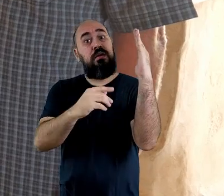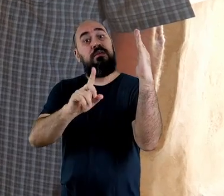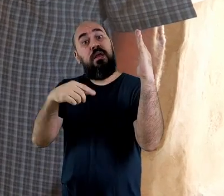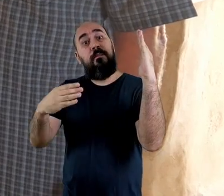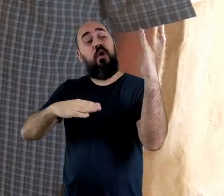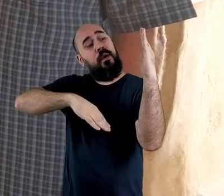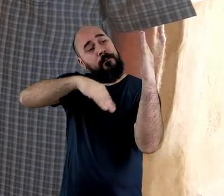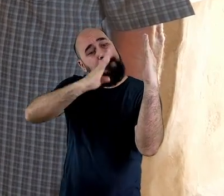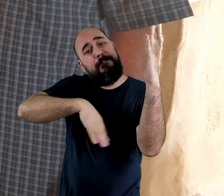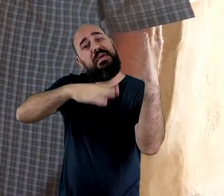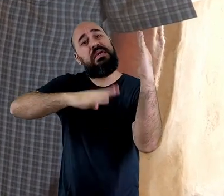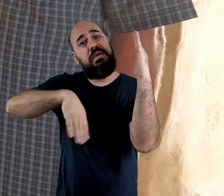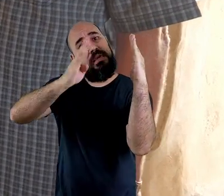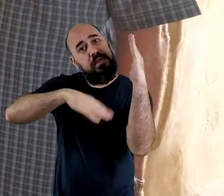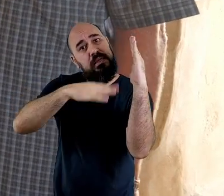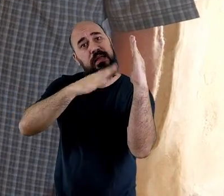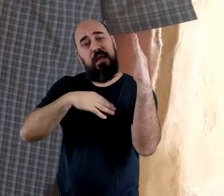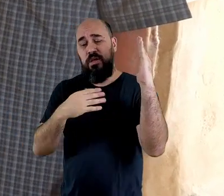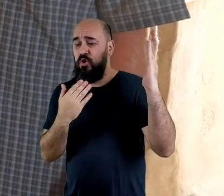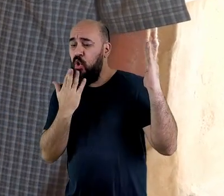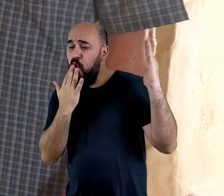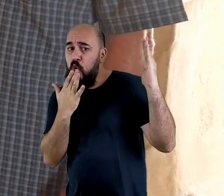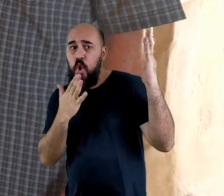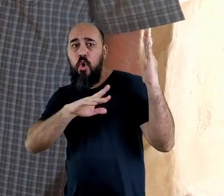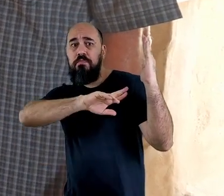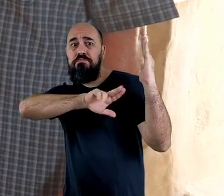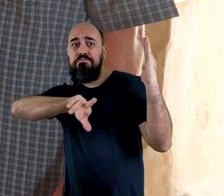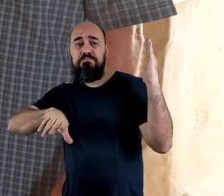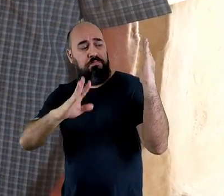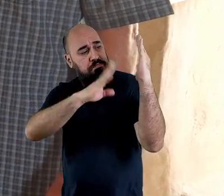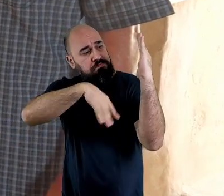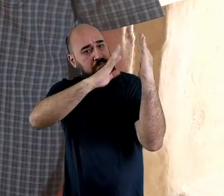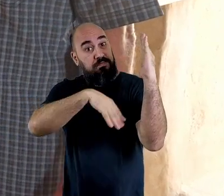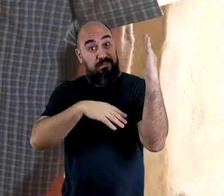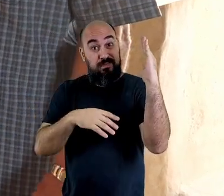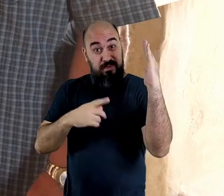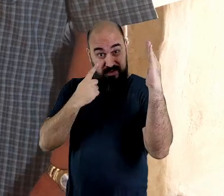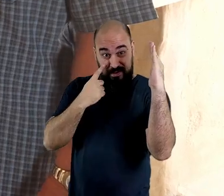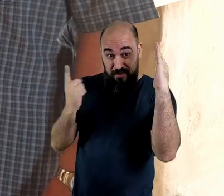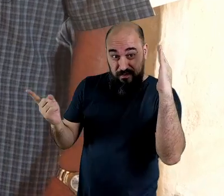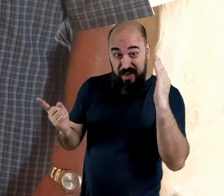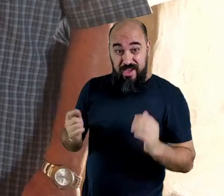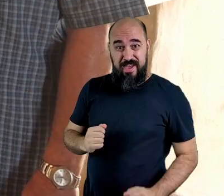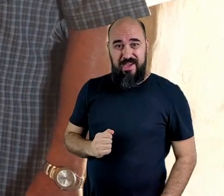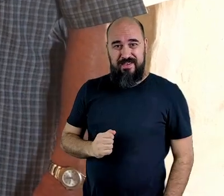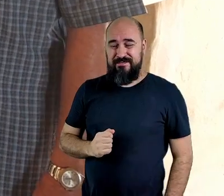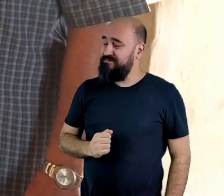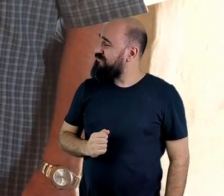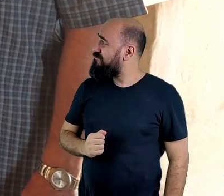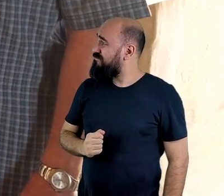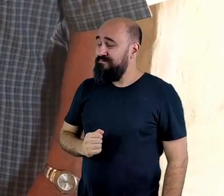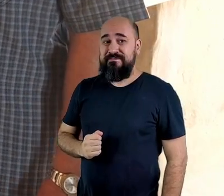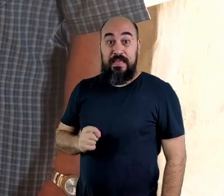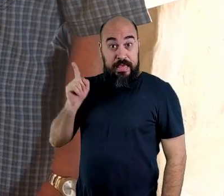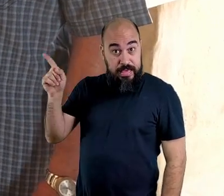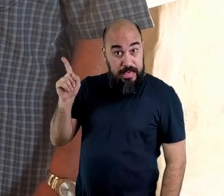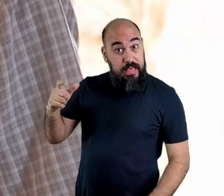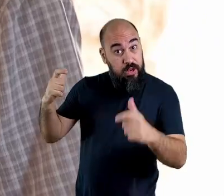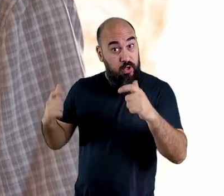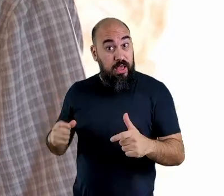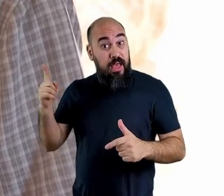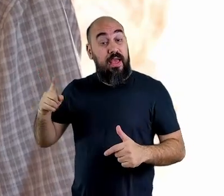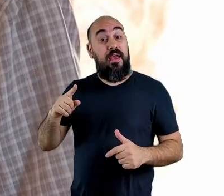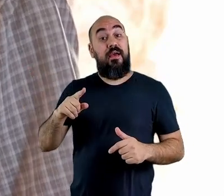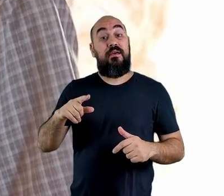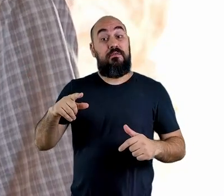aqui. Mais uma vez, não estamos no palácio do Herodes, estamos na vila do comandante da montanha. Uma pessoa muito importante que